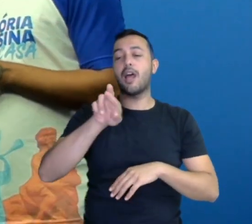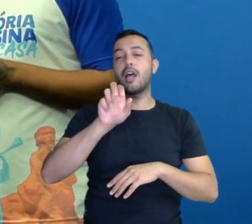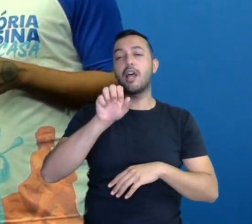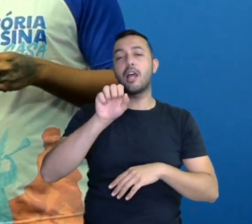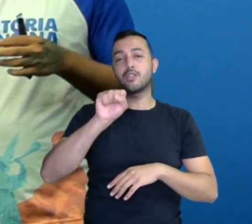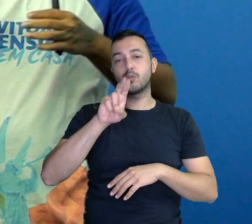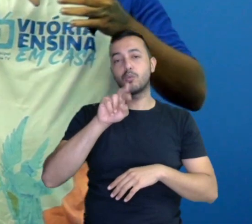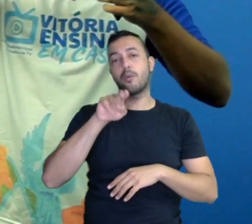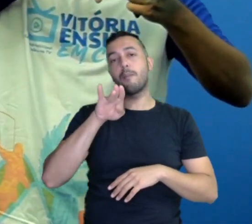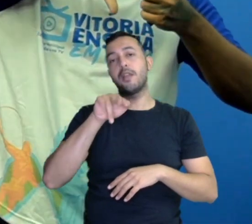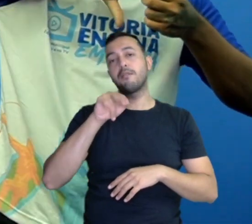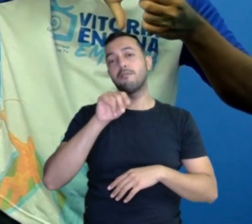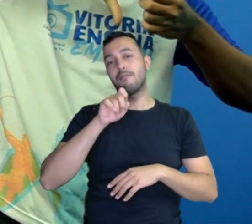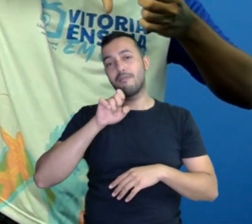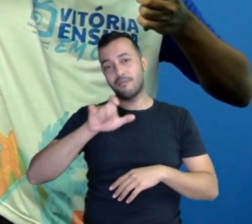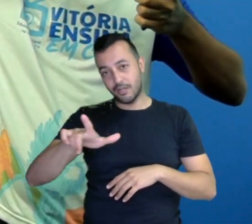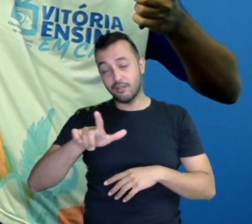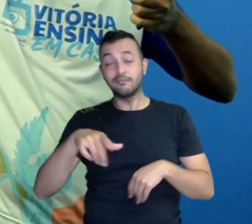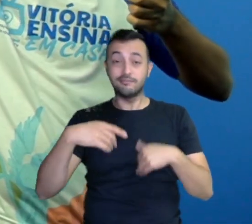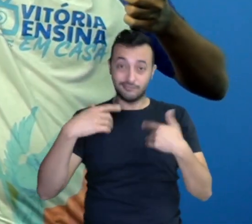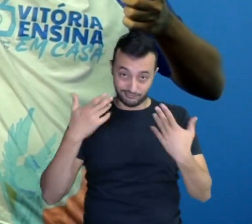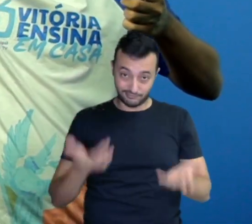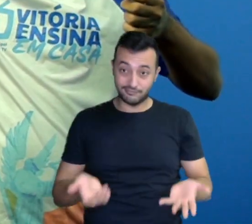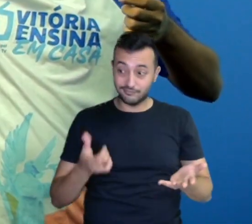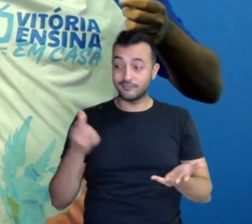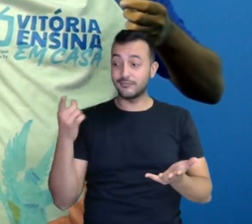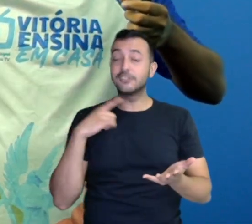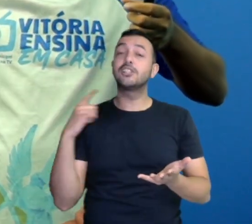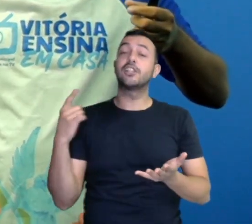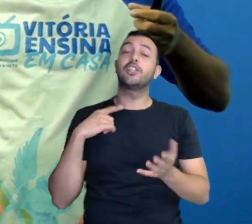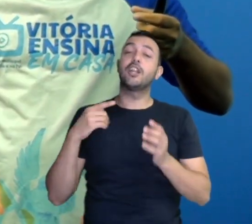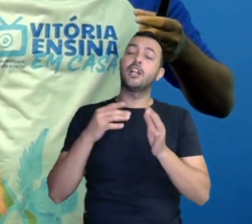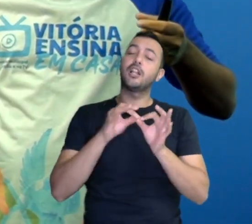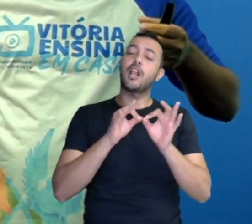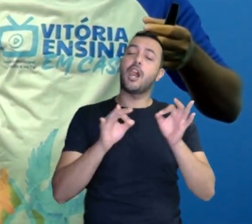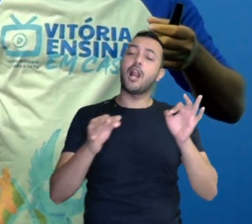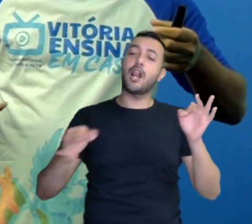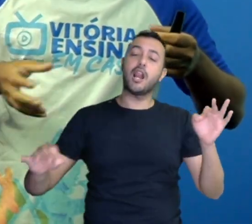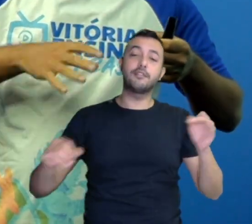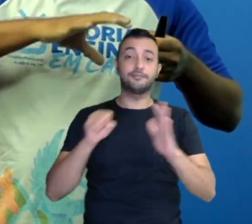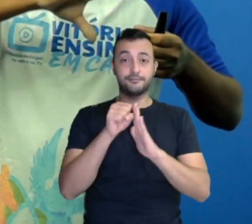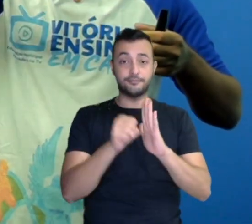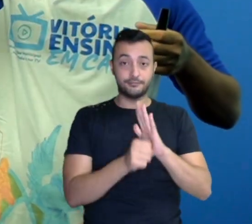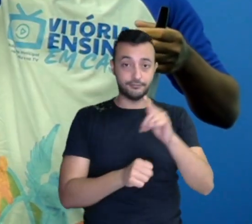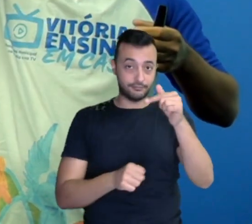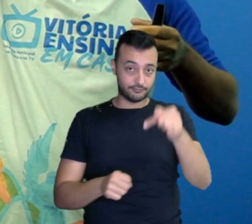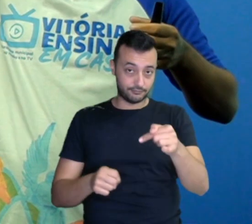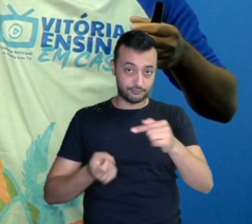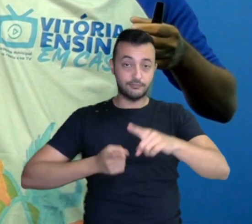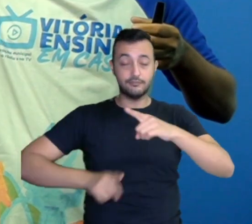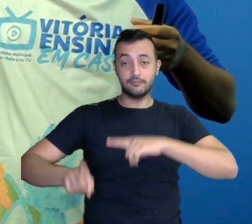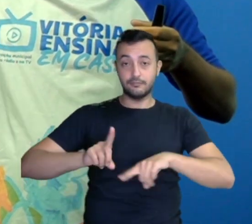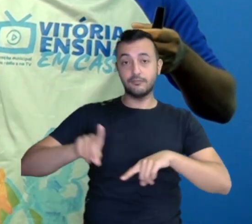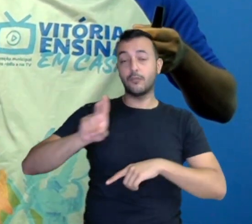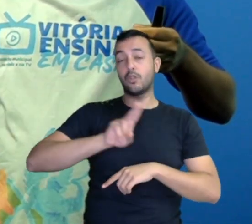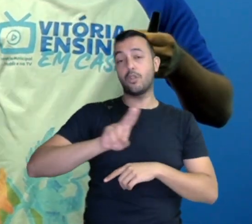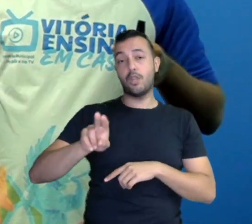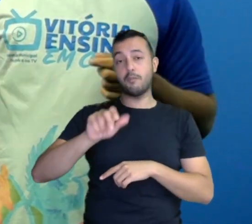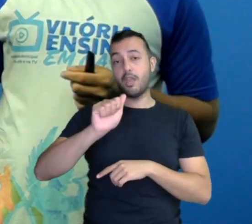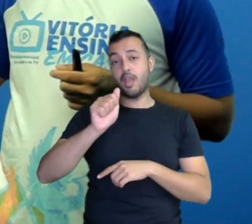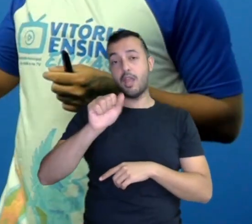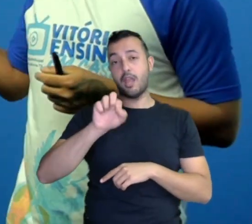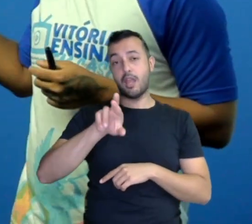Assurbanipal. Então, ele consegue ter toda essa extensão aí durante o século VII, né, durante o reinado de